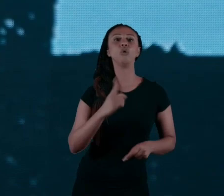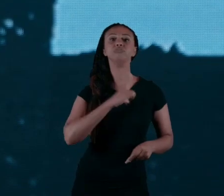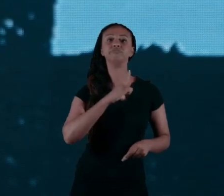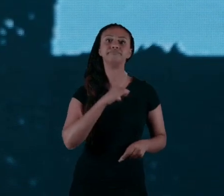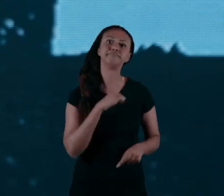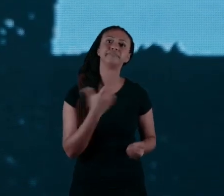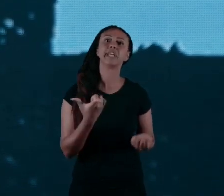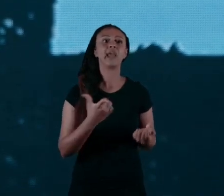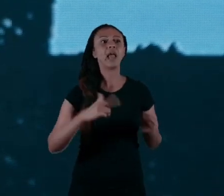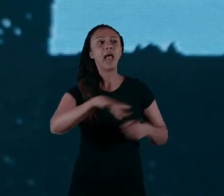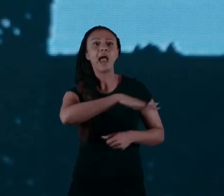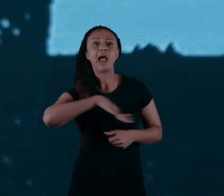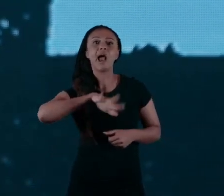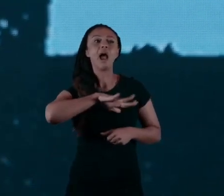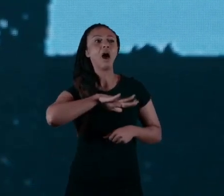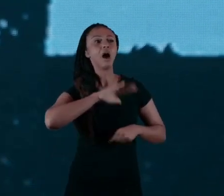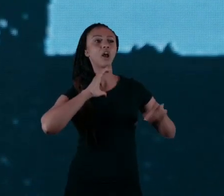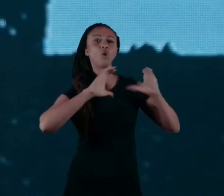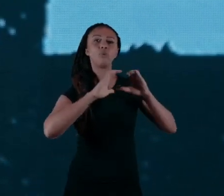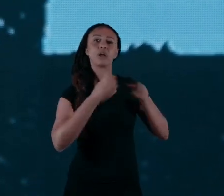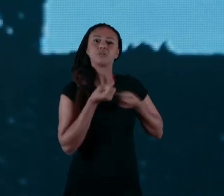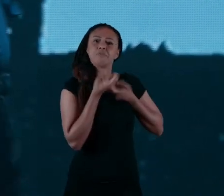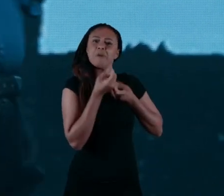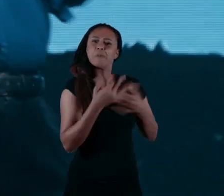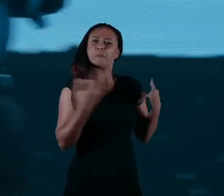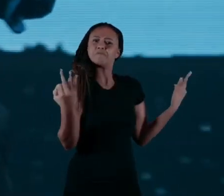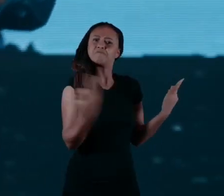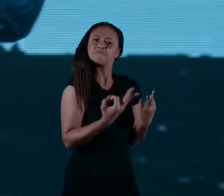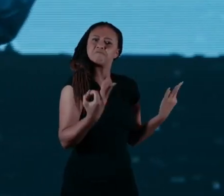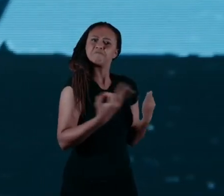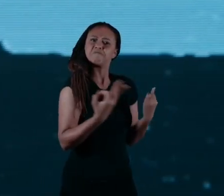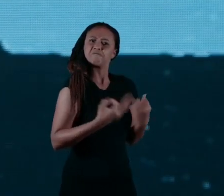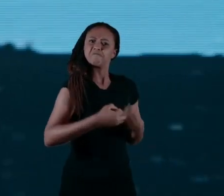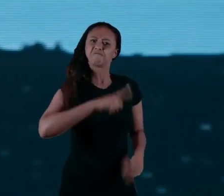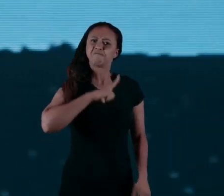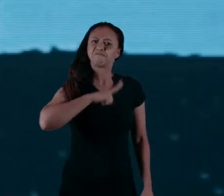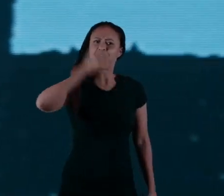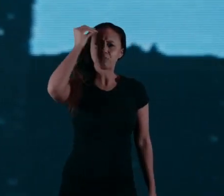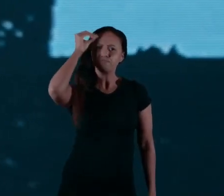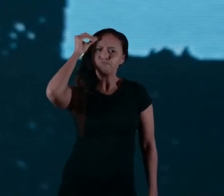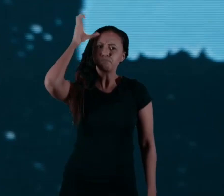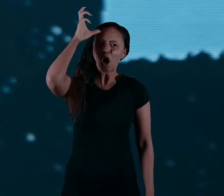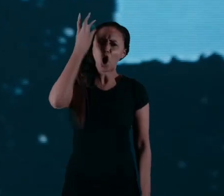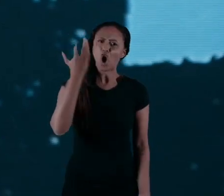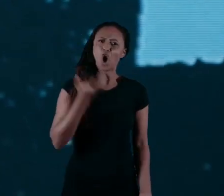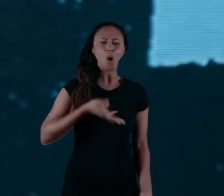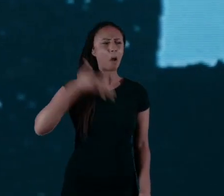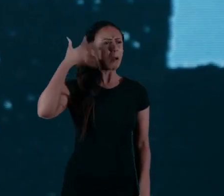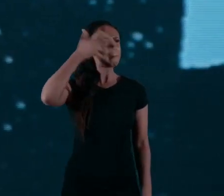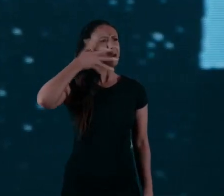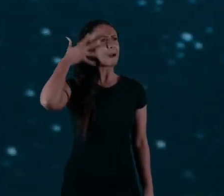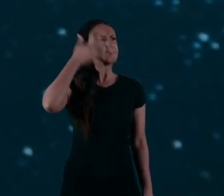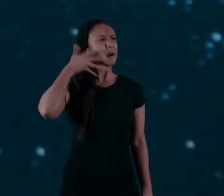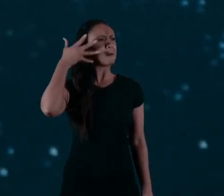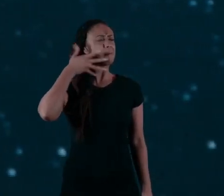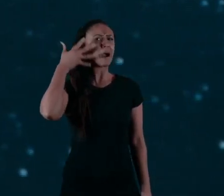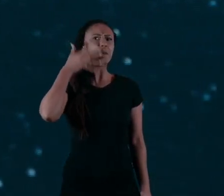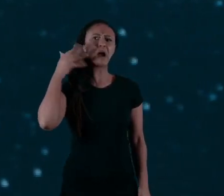de comunicação, com conteúdo, com repertório, com vocabulário, com